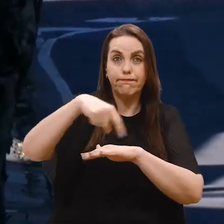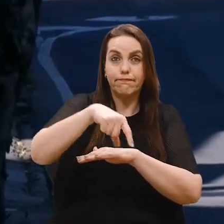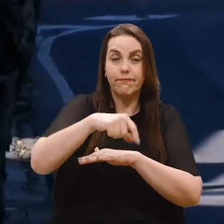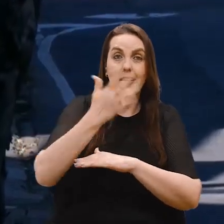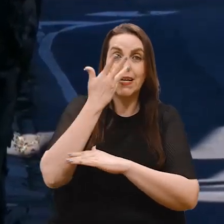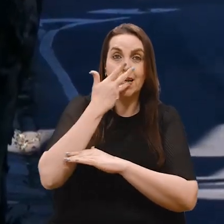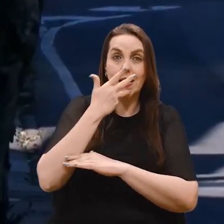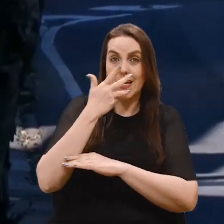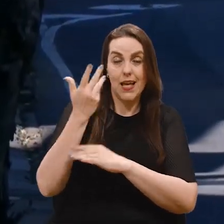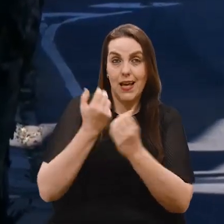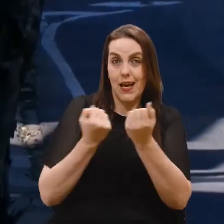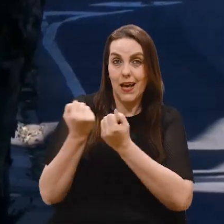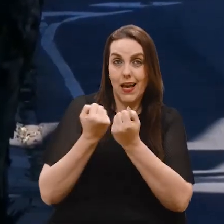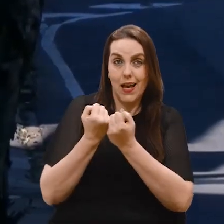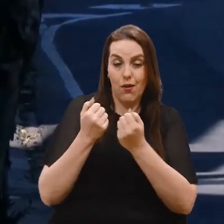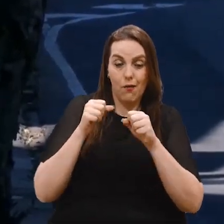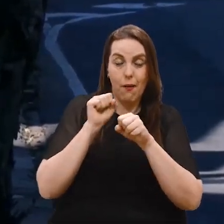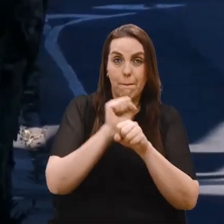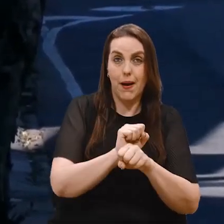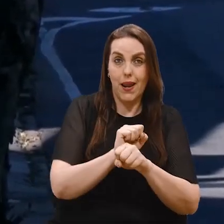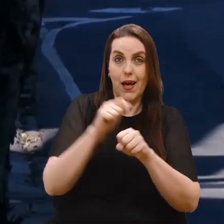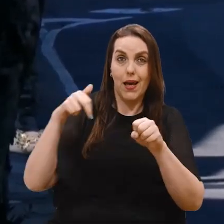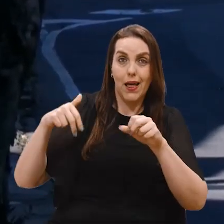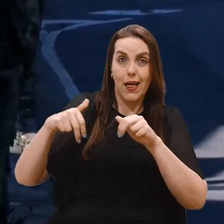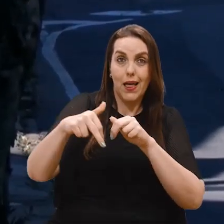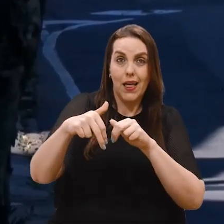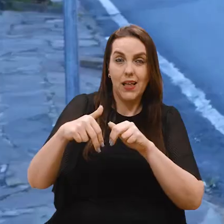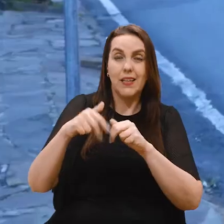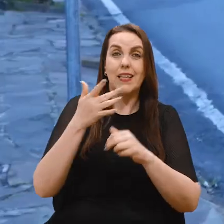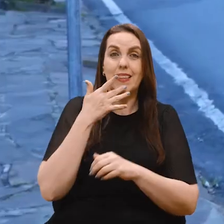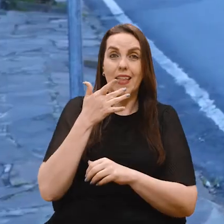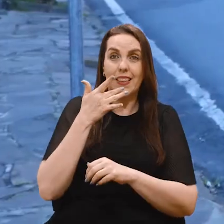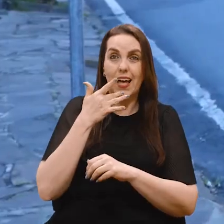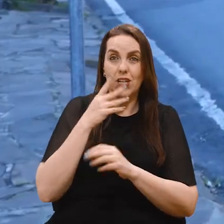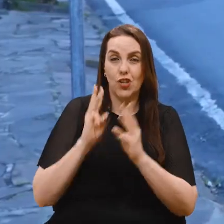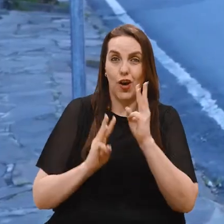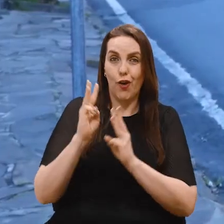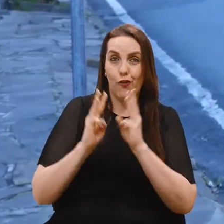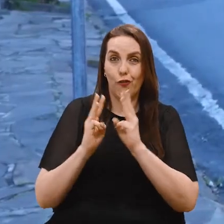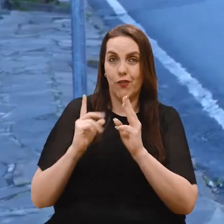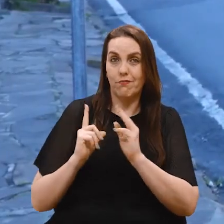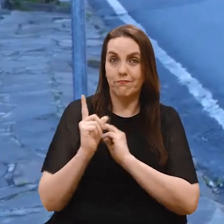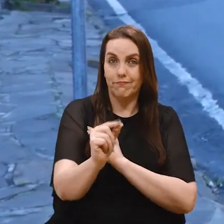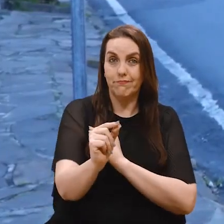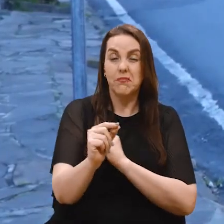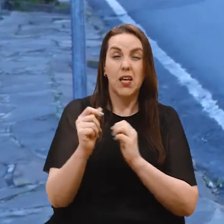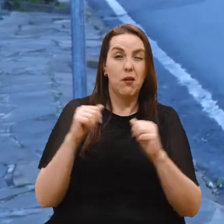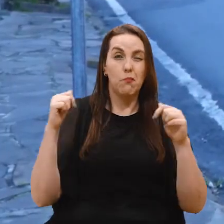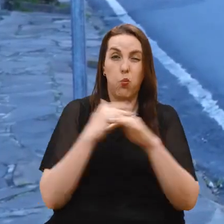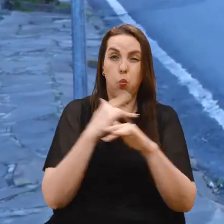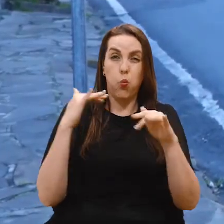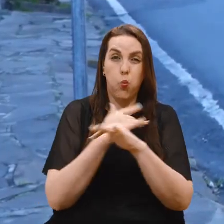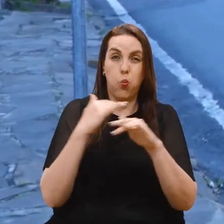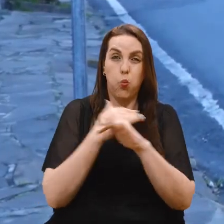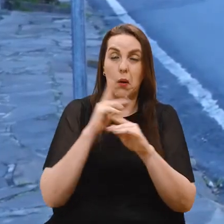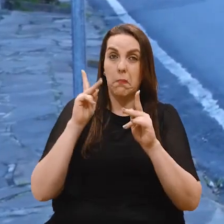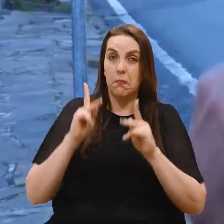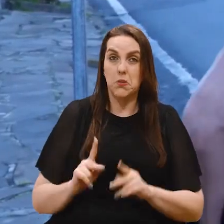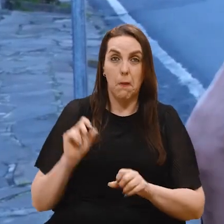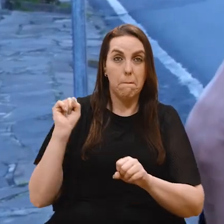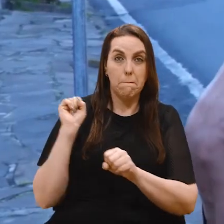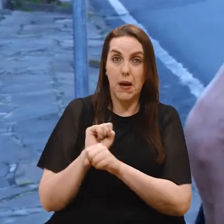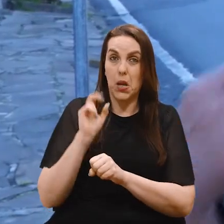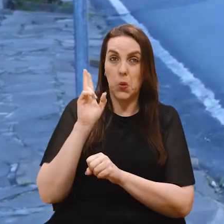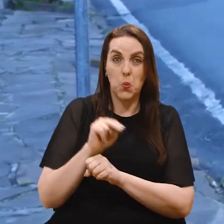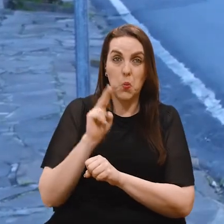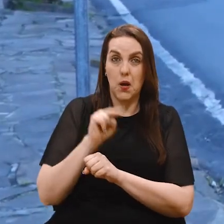né? Aqui o fluxo de tardezinha, a hora que a gente sai com a van, é muito grande, as pessoas não param e aí a gente não consegue,